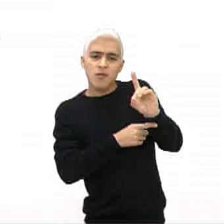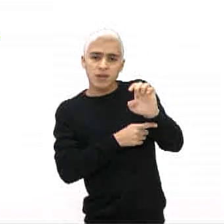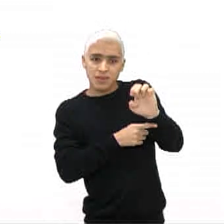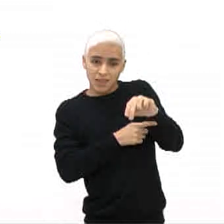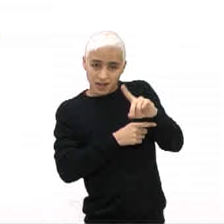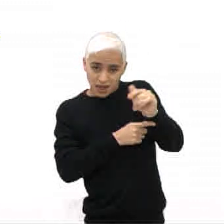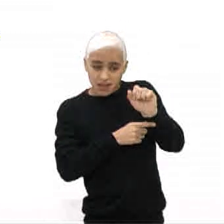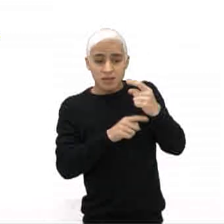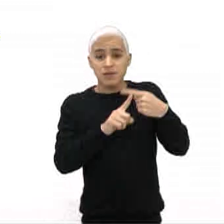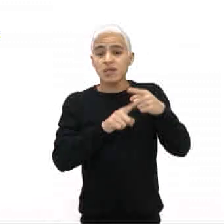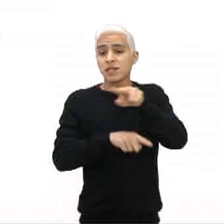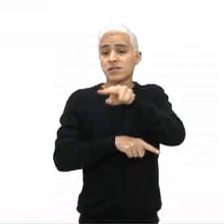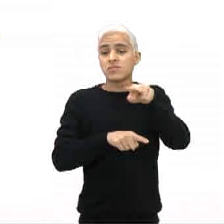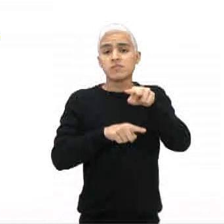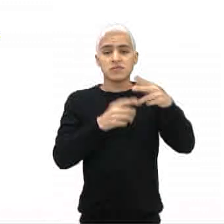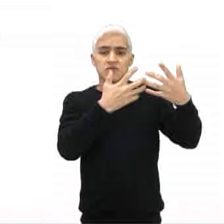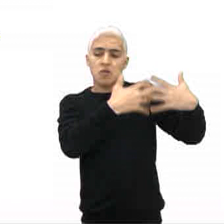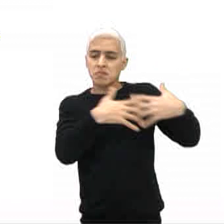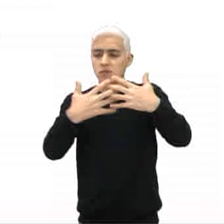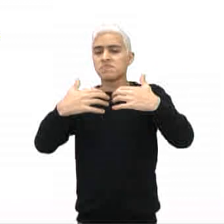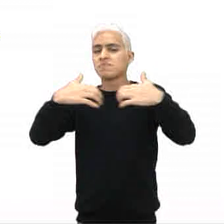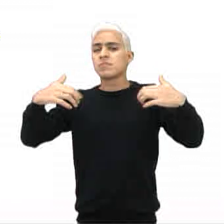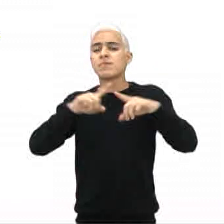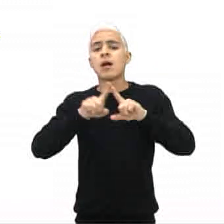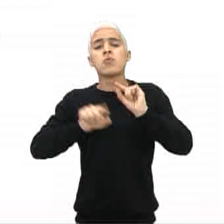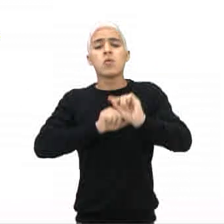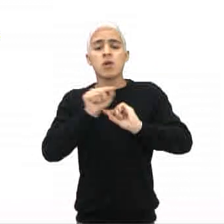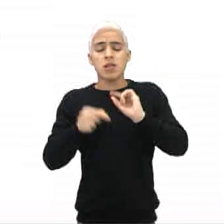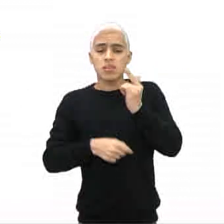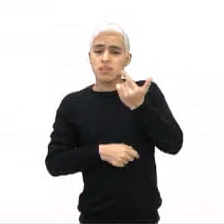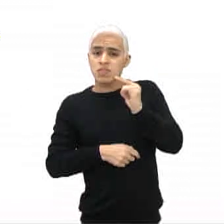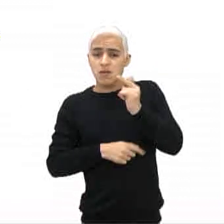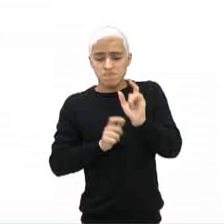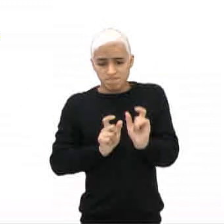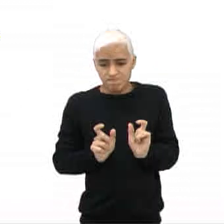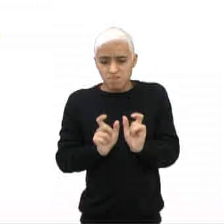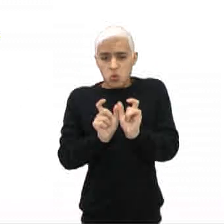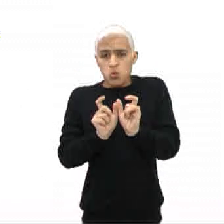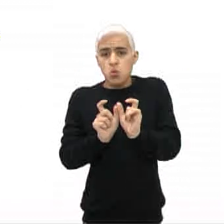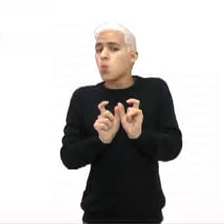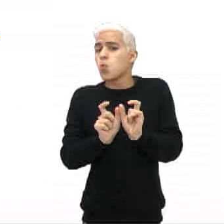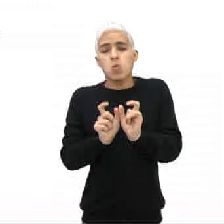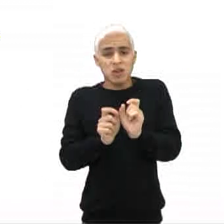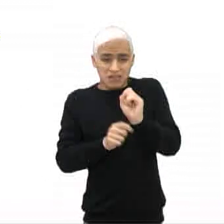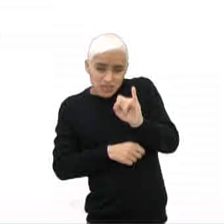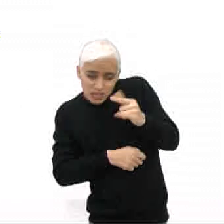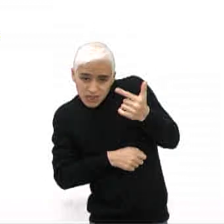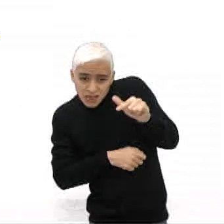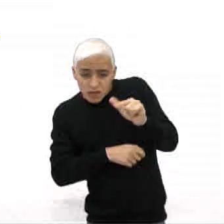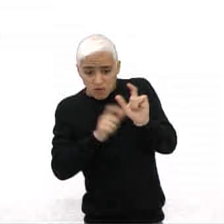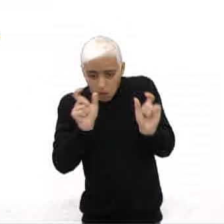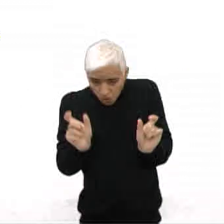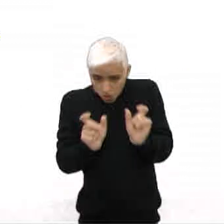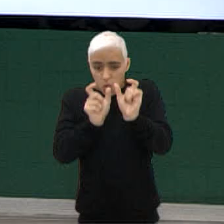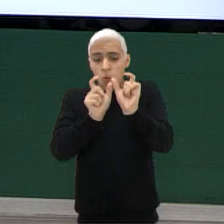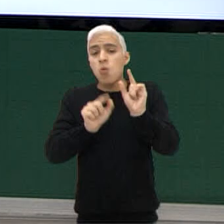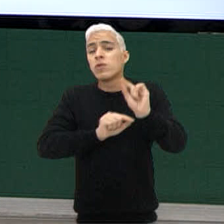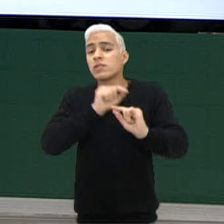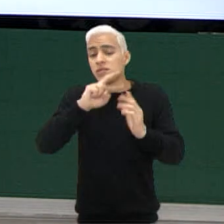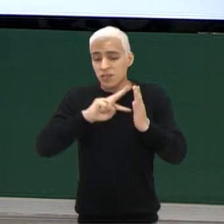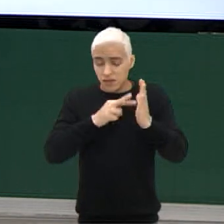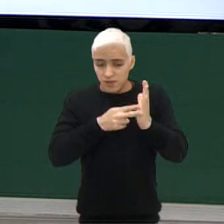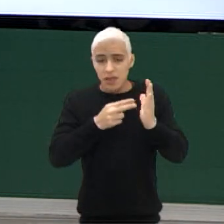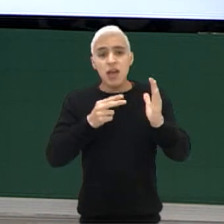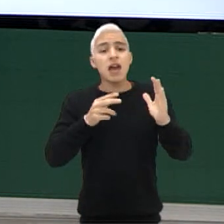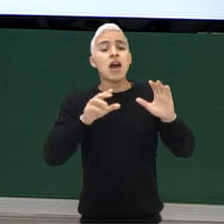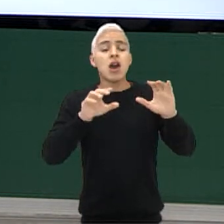funcionam juntas. Mas eu não tenho o quê? Uma conjunção. Se eu não tenho conjunção, eu tenho uma